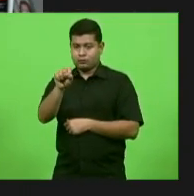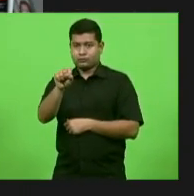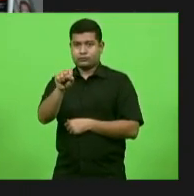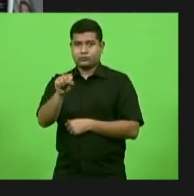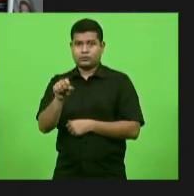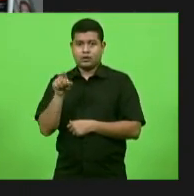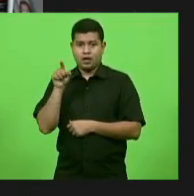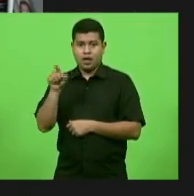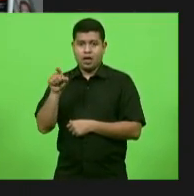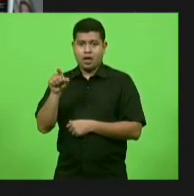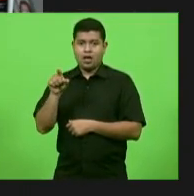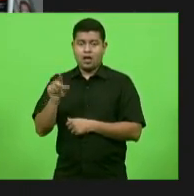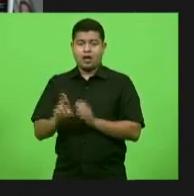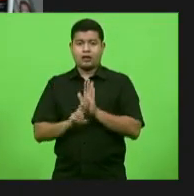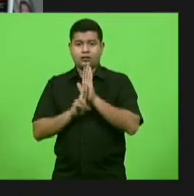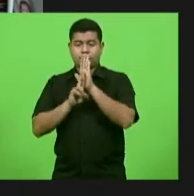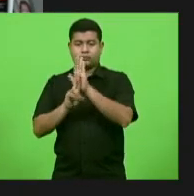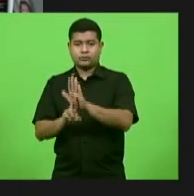pelo denunciado,